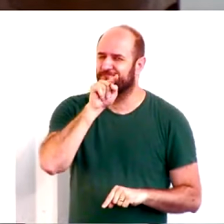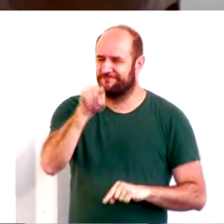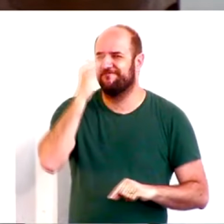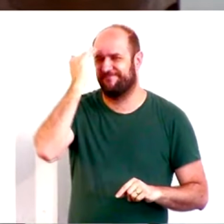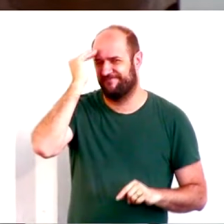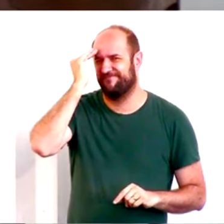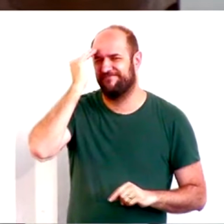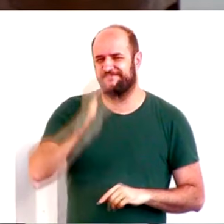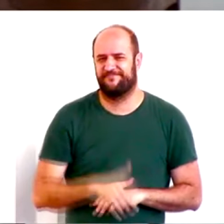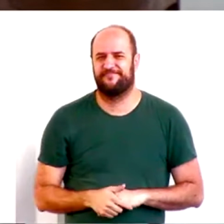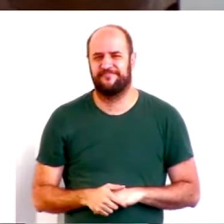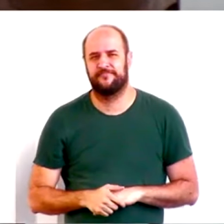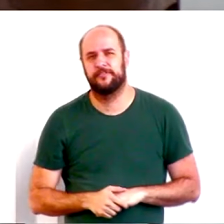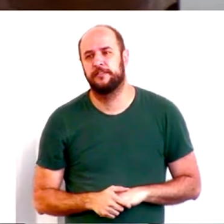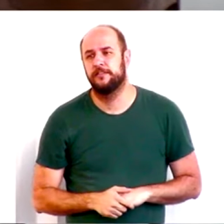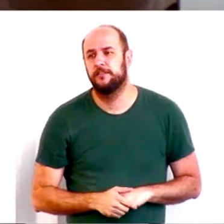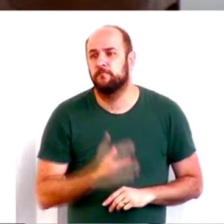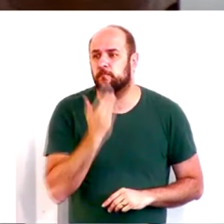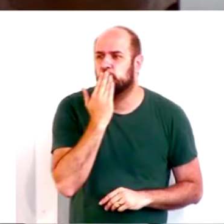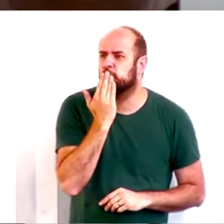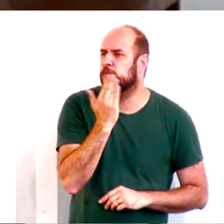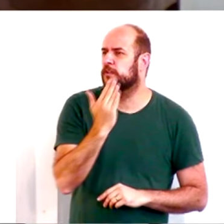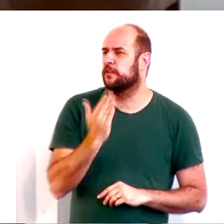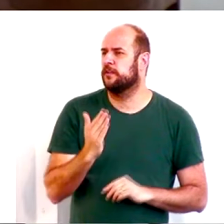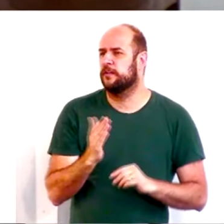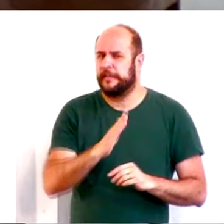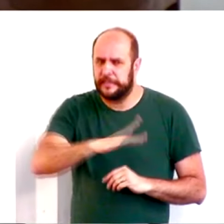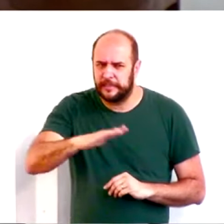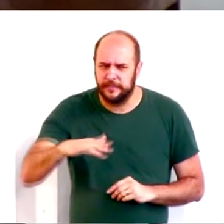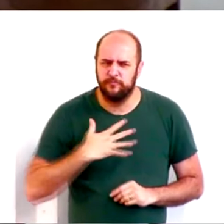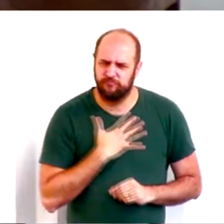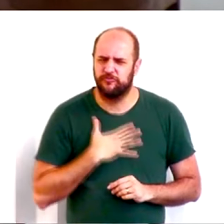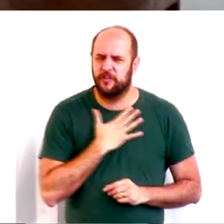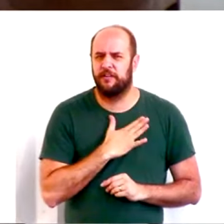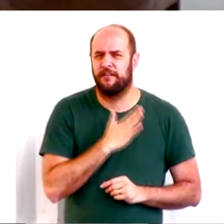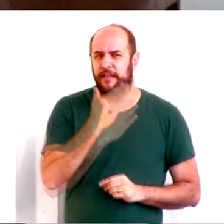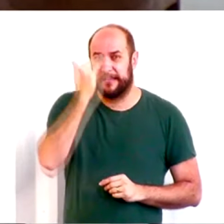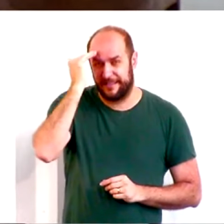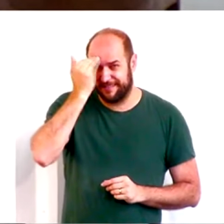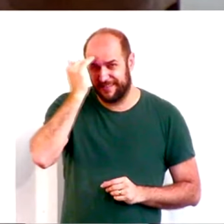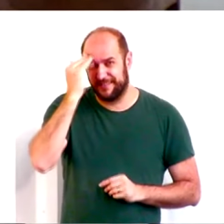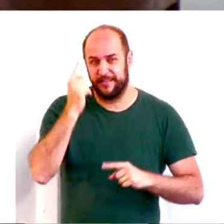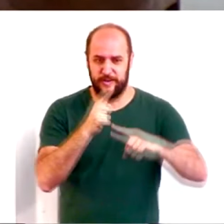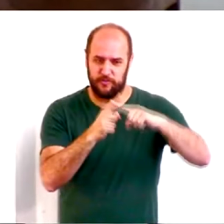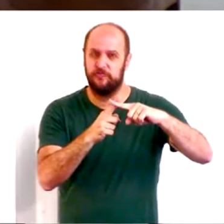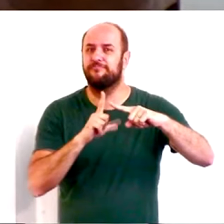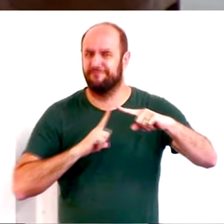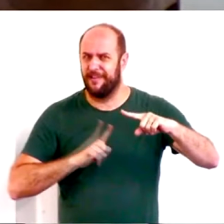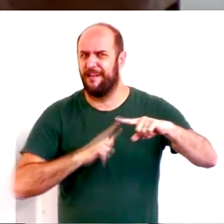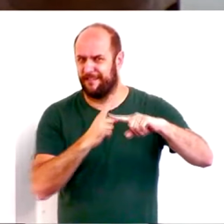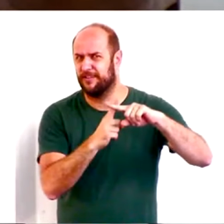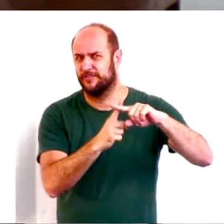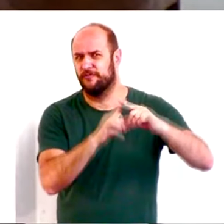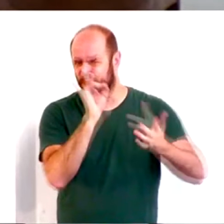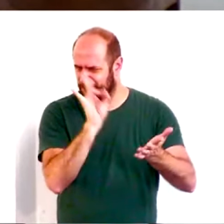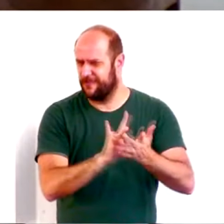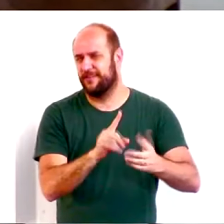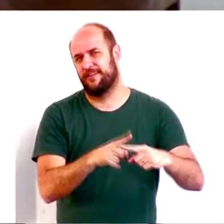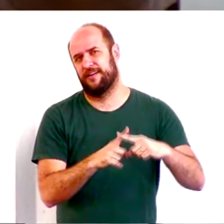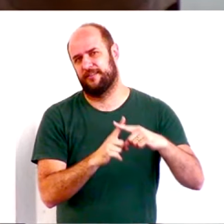as crianças eu gostaria muito que compreendessem desde cedo que existe uma cruz ela foi real